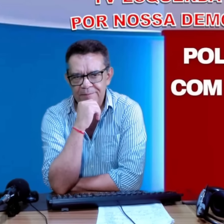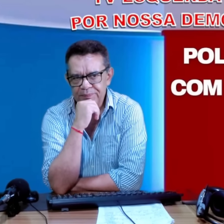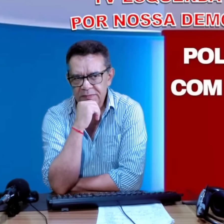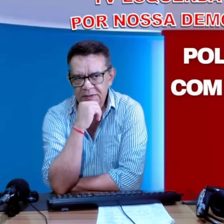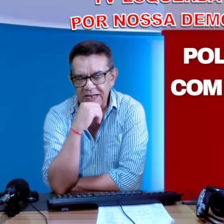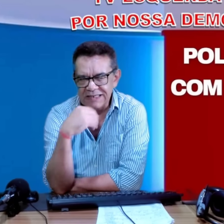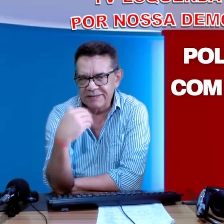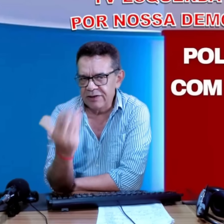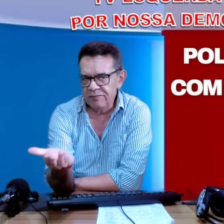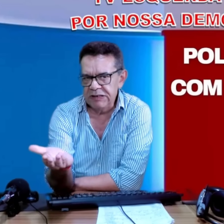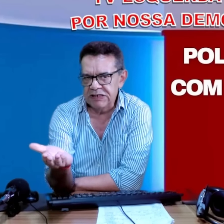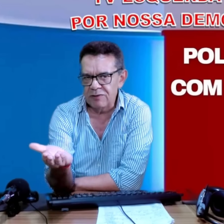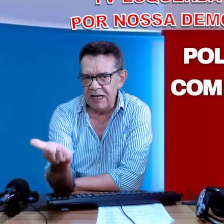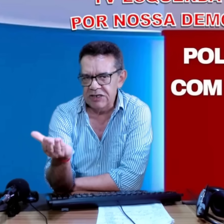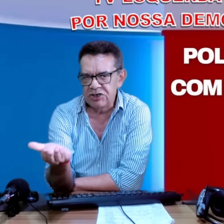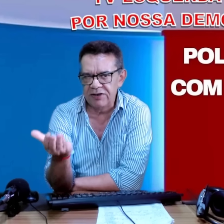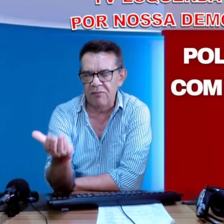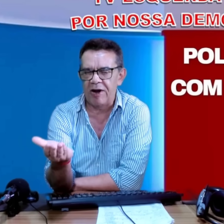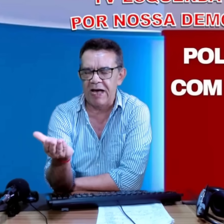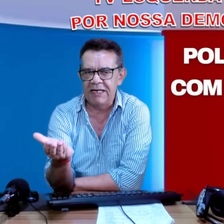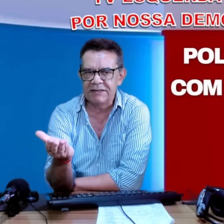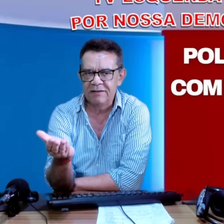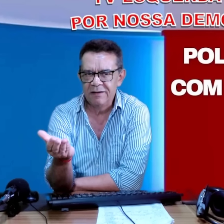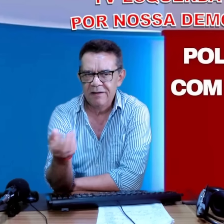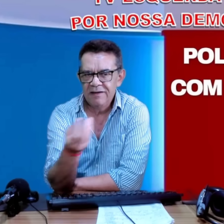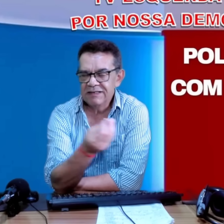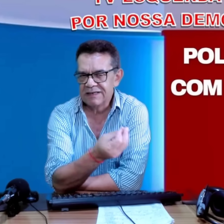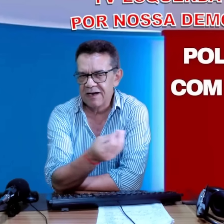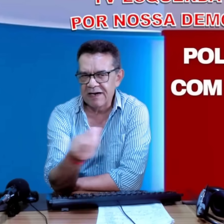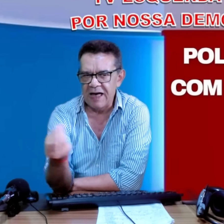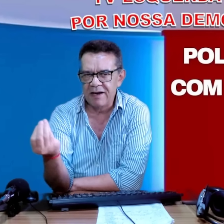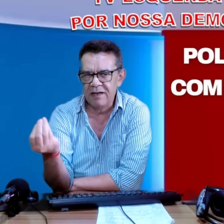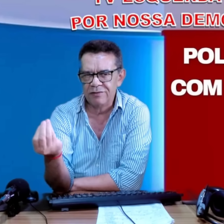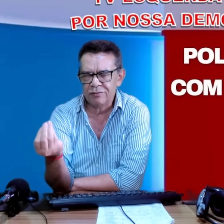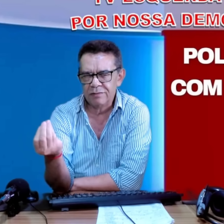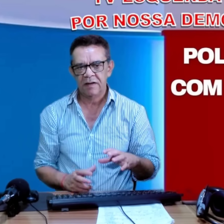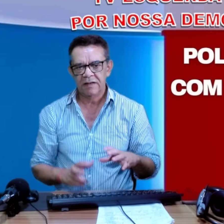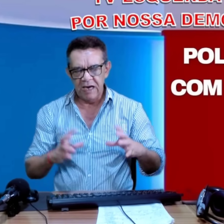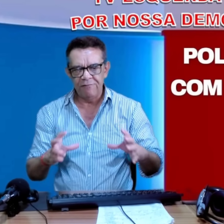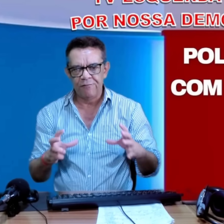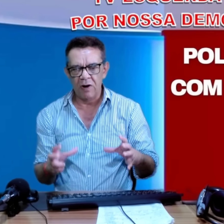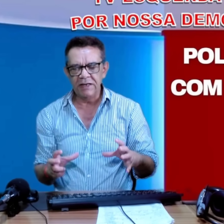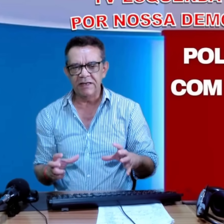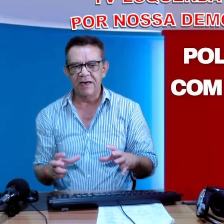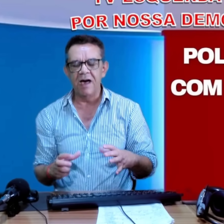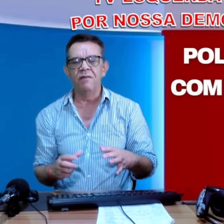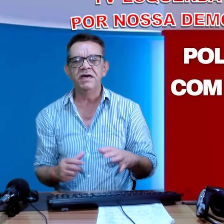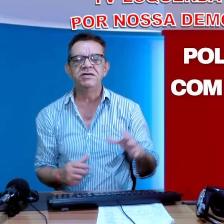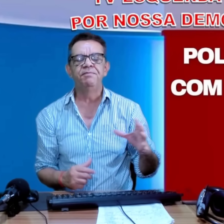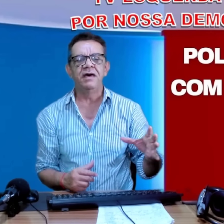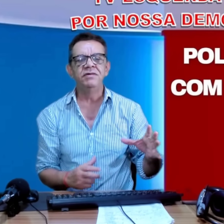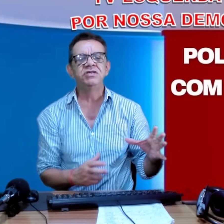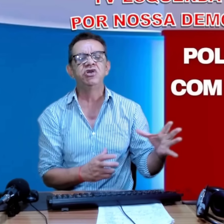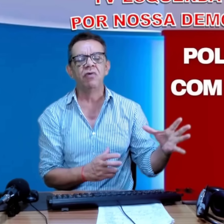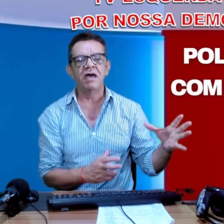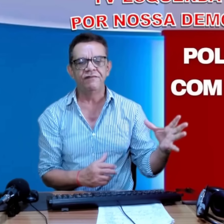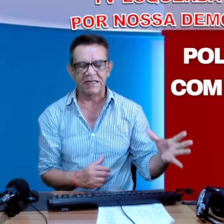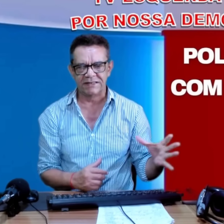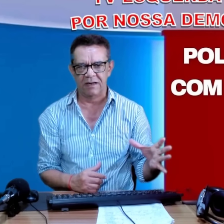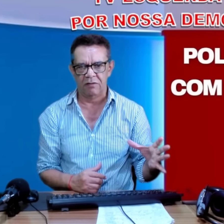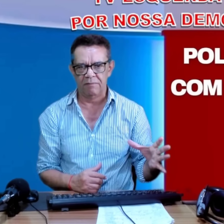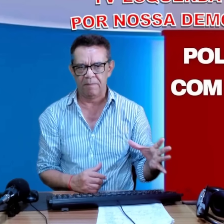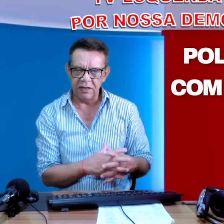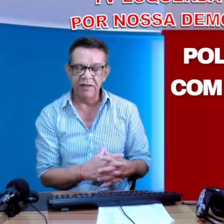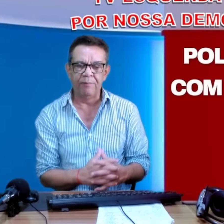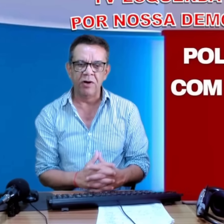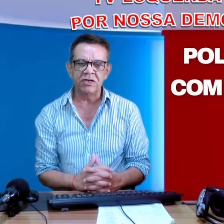começar trazendo o ministro Alexandre de Moraes, escancarando quem foi que realmente permitiu a